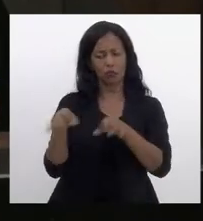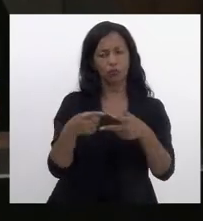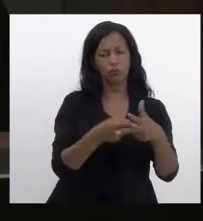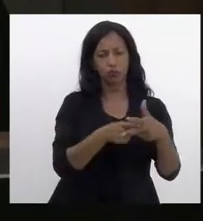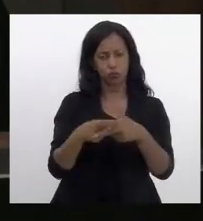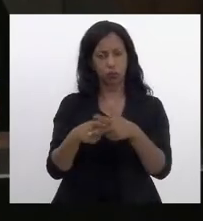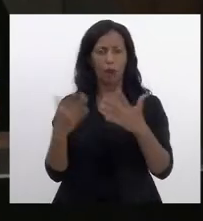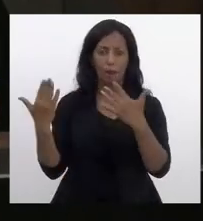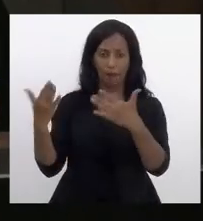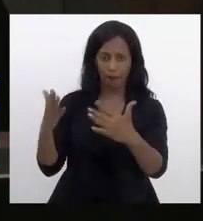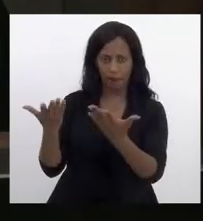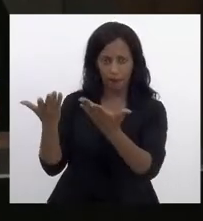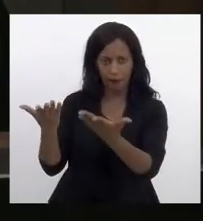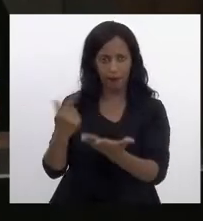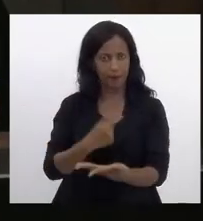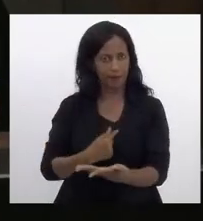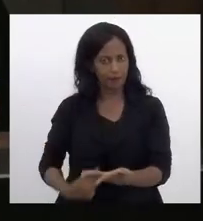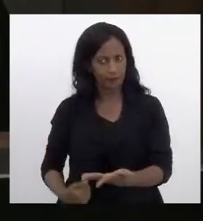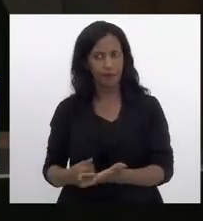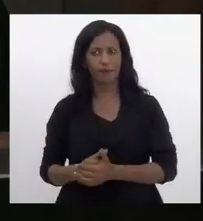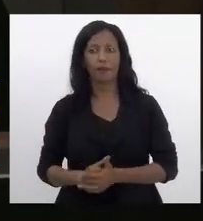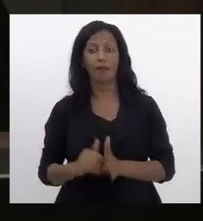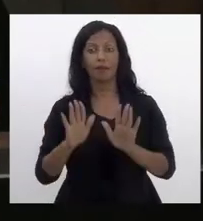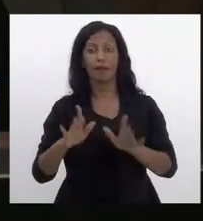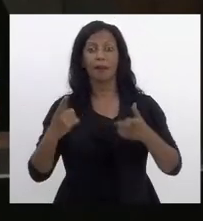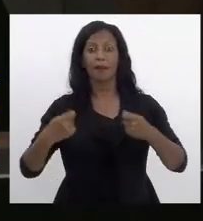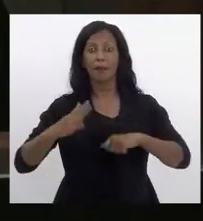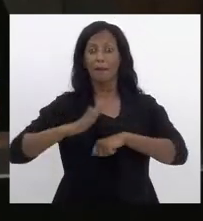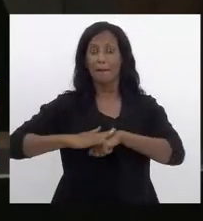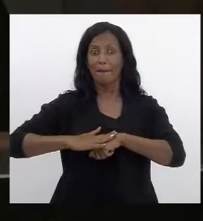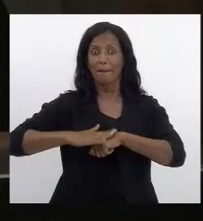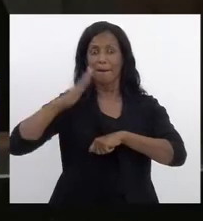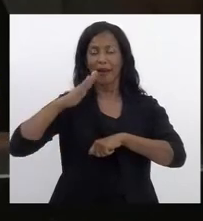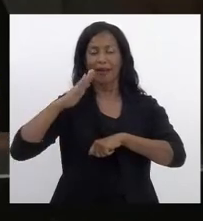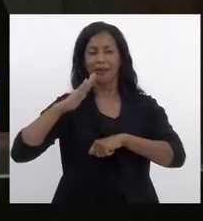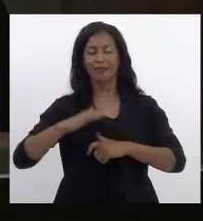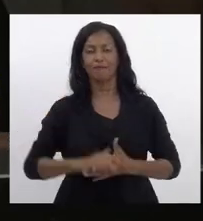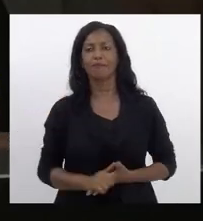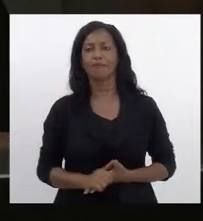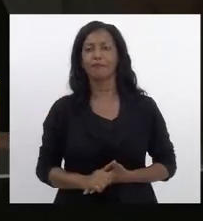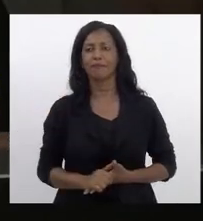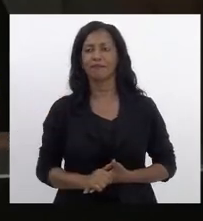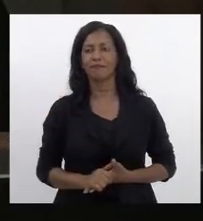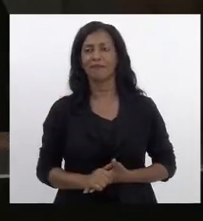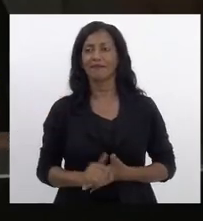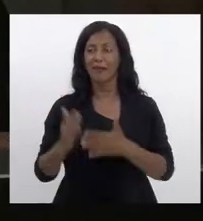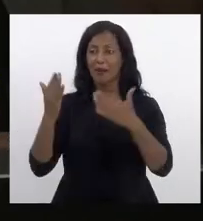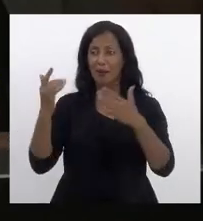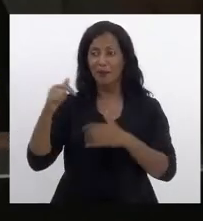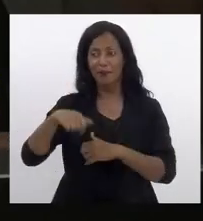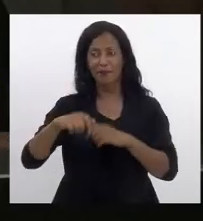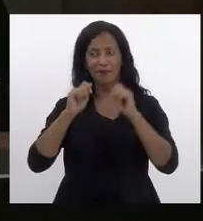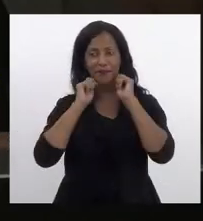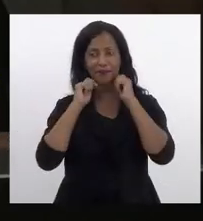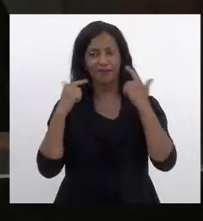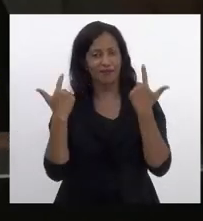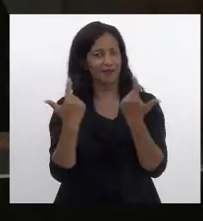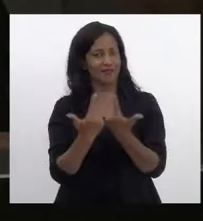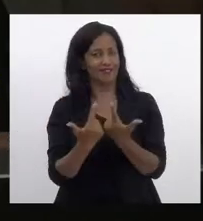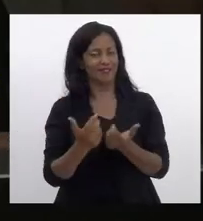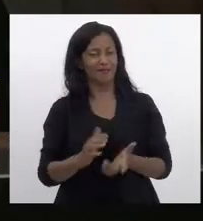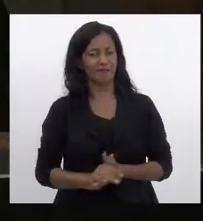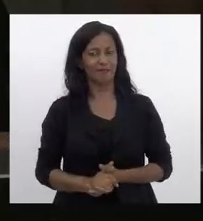qual parabenizo até o governador. Mas precisamos mais do que nunca. Parabenizo essa casa, deputado. Vou parabenizar